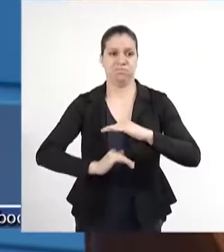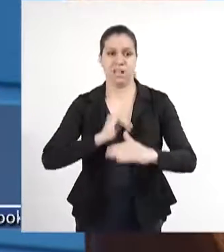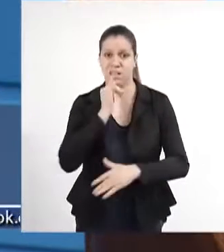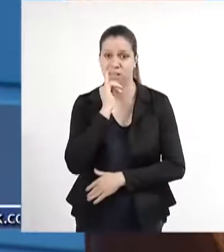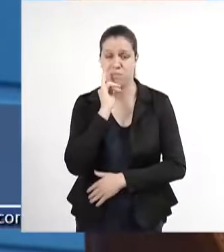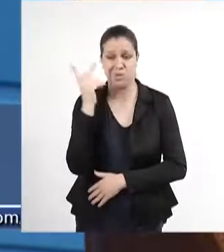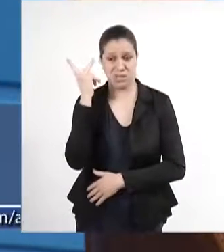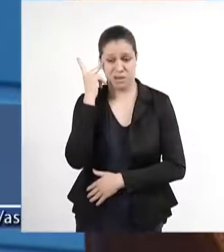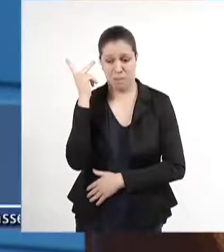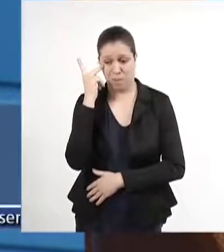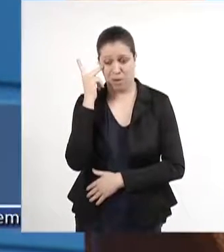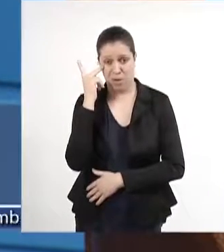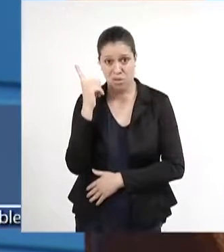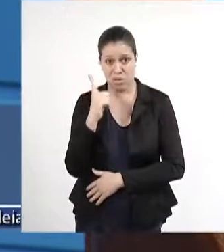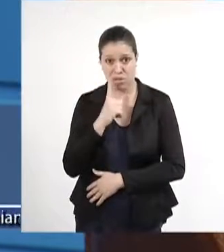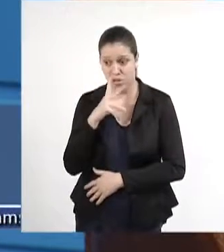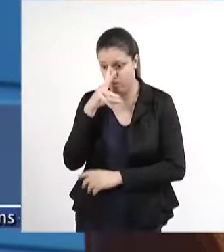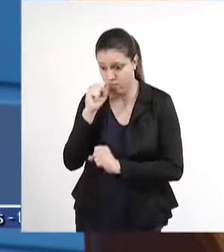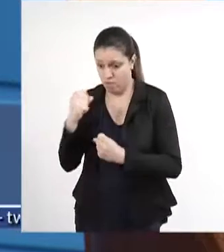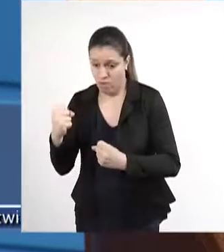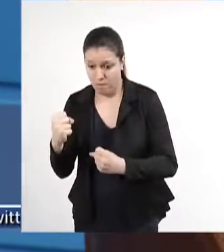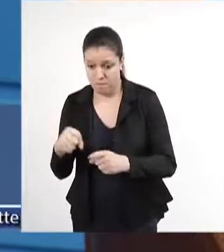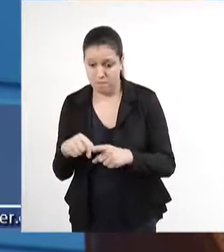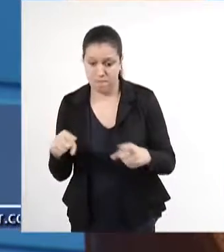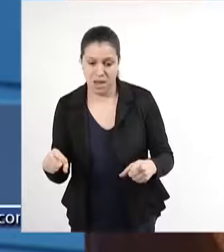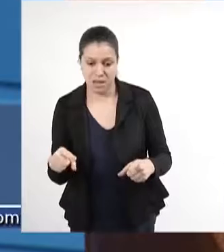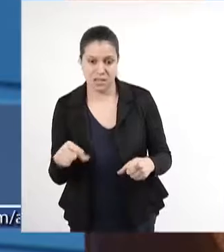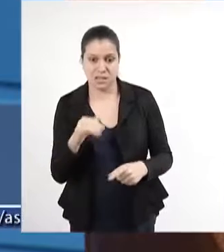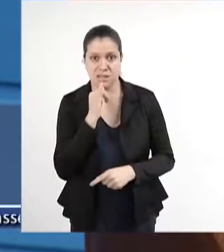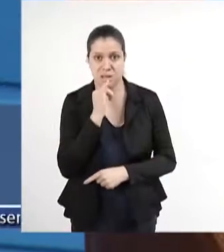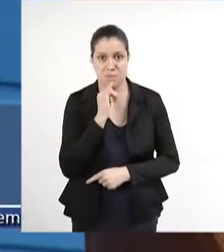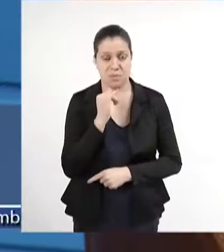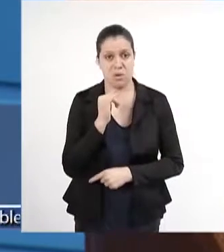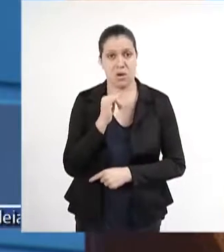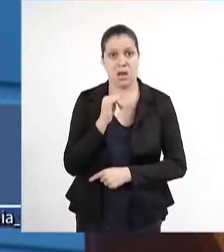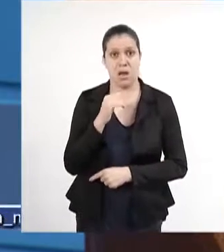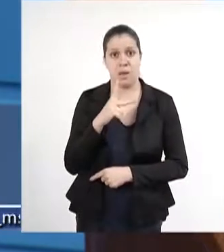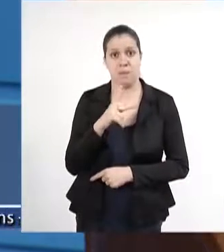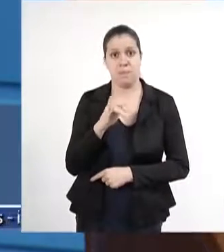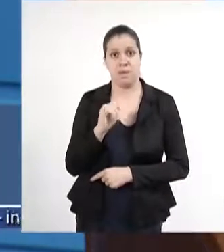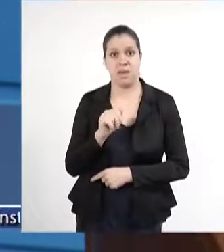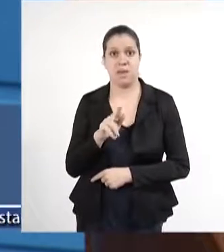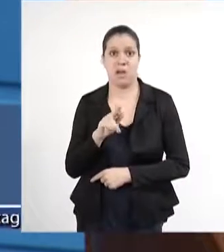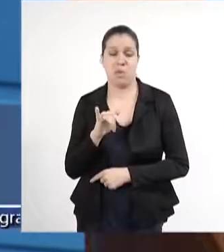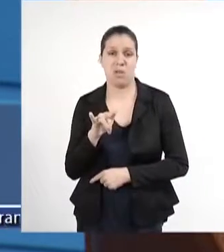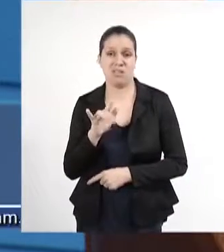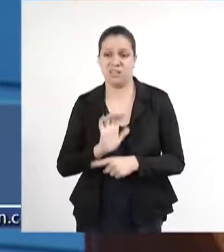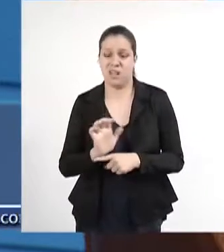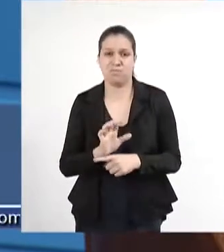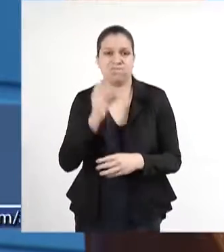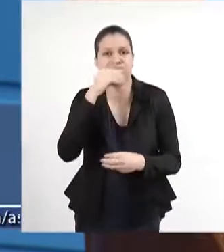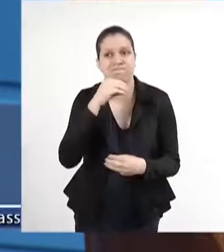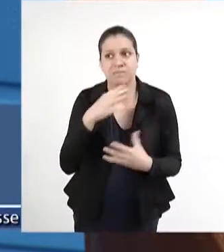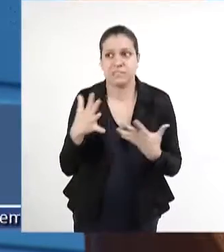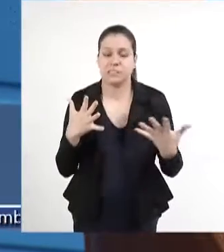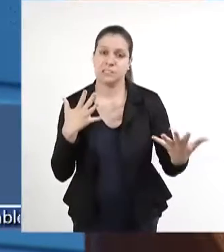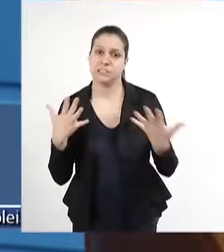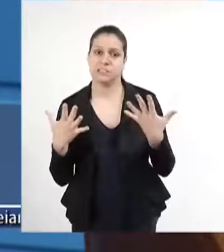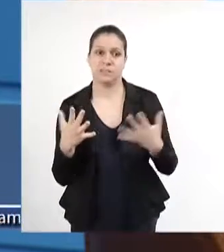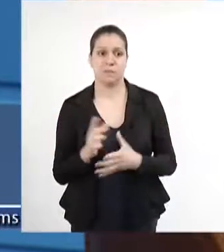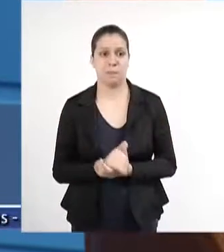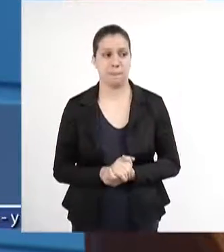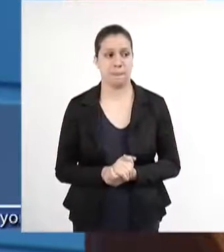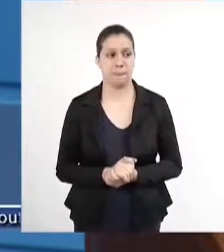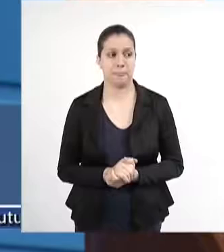força e um Piauí daquela fraqueza. E nós estamos no meio desse negócio. O nosso é o 3º